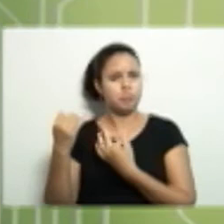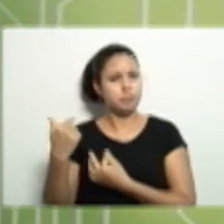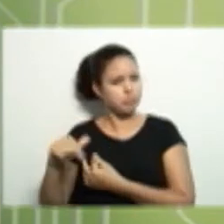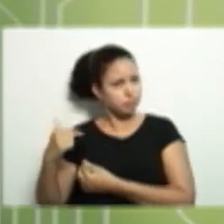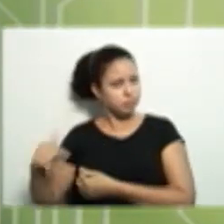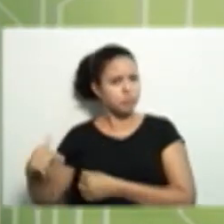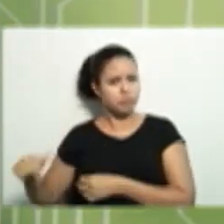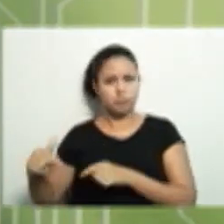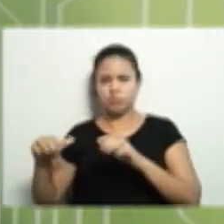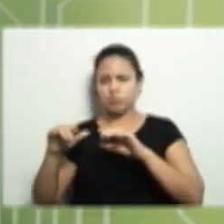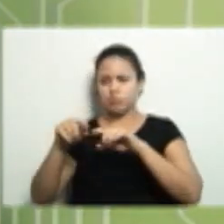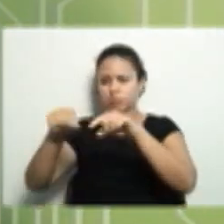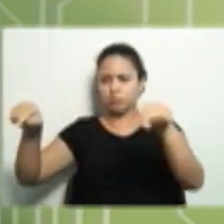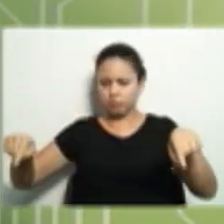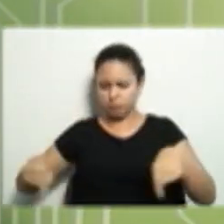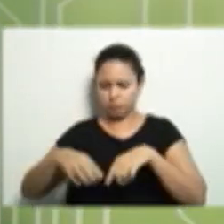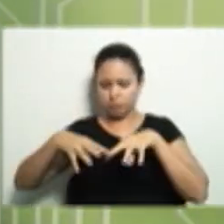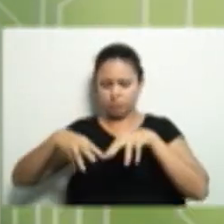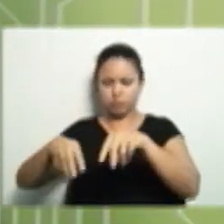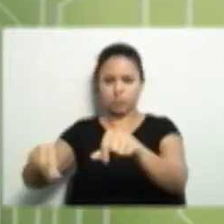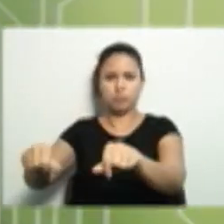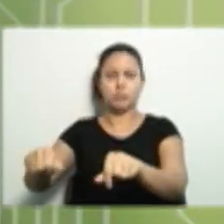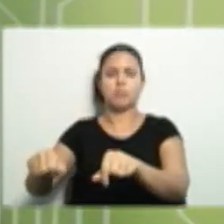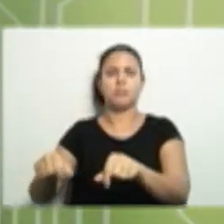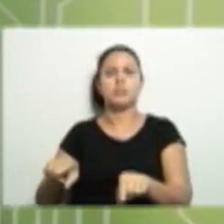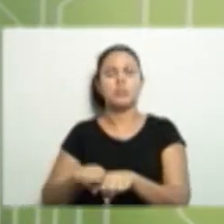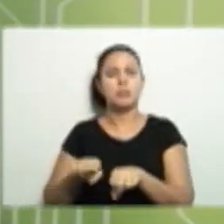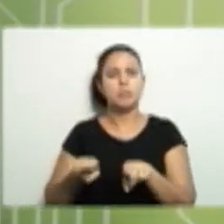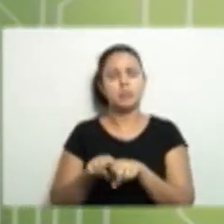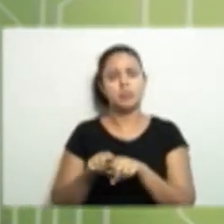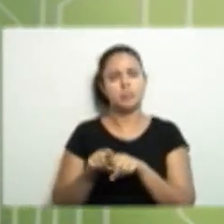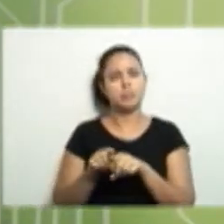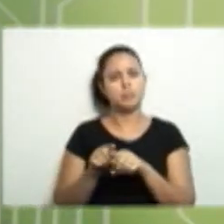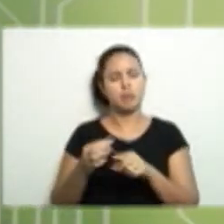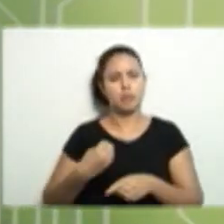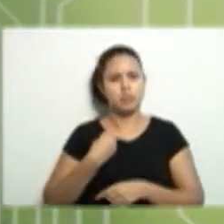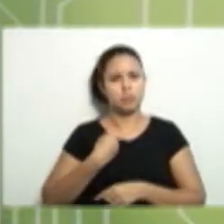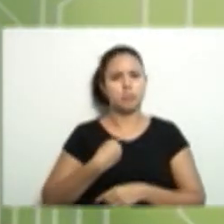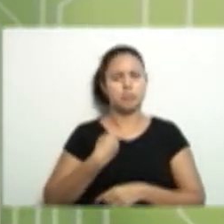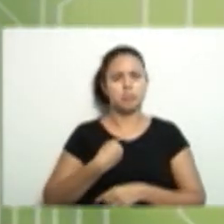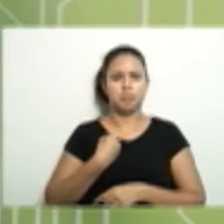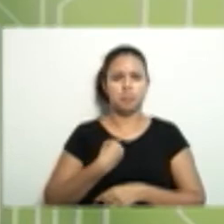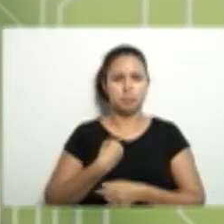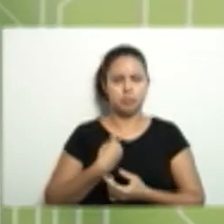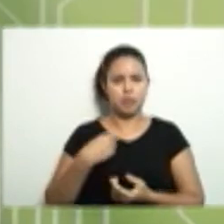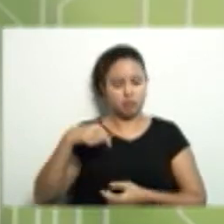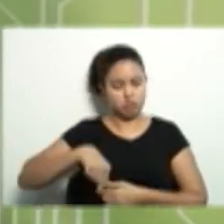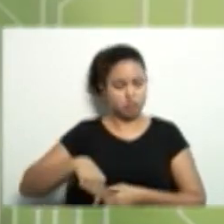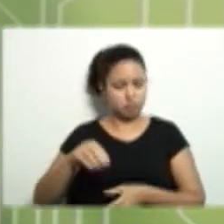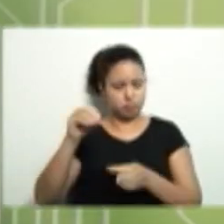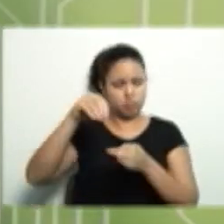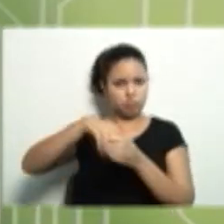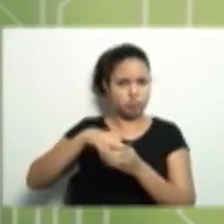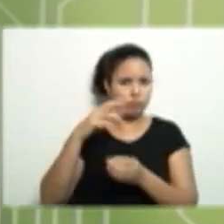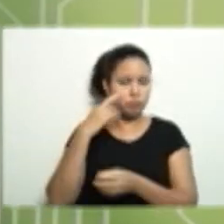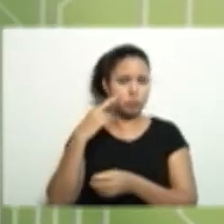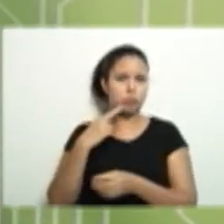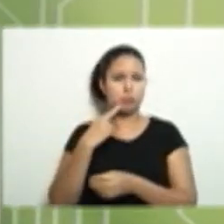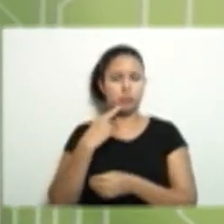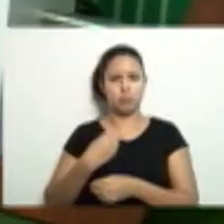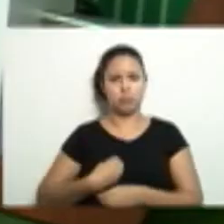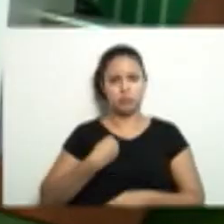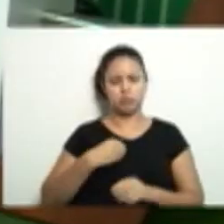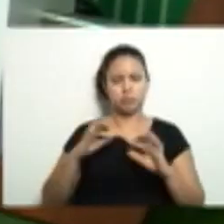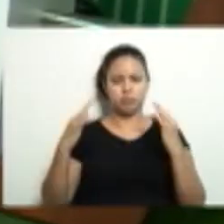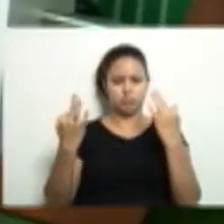objetivos de distribuição de renda, de melhoria da qualidade de vida, da renda do agricultor familiar. Nós temos mais alguma participação,